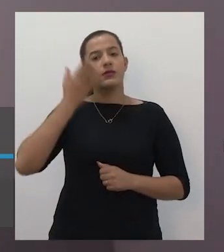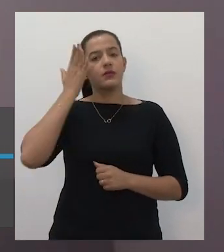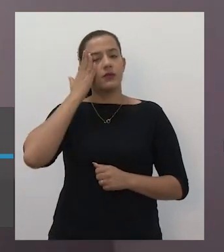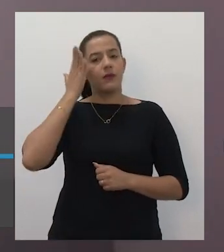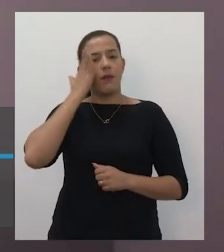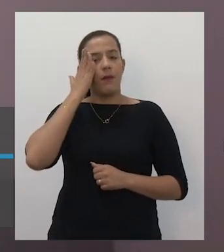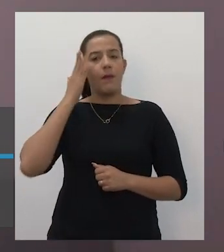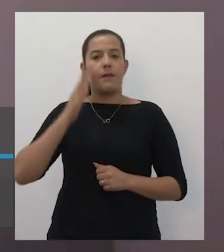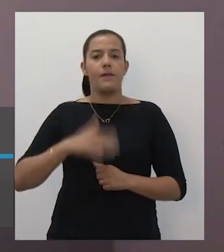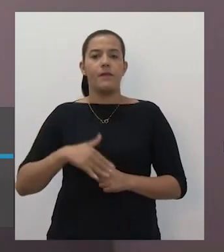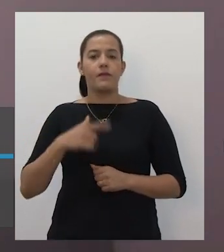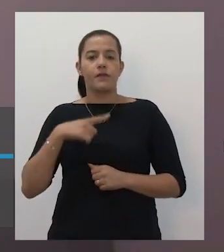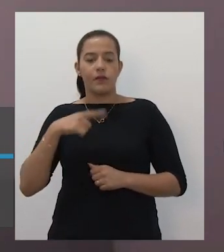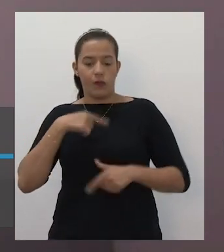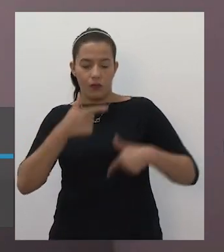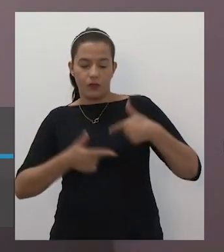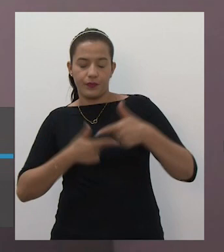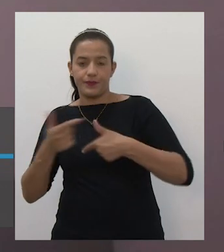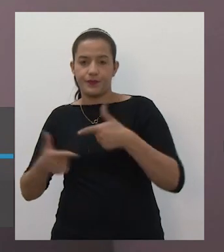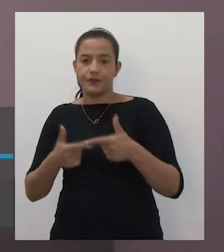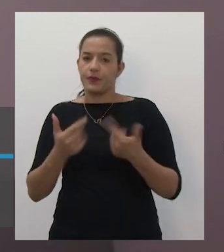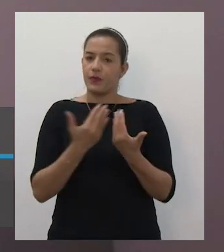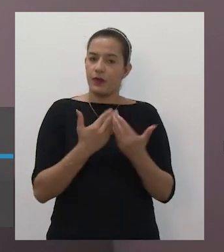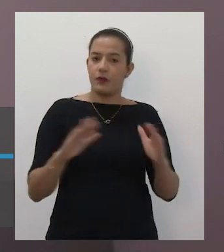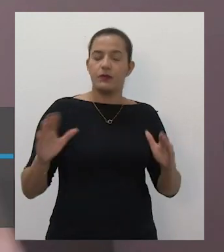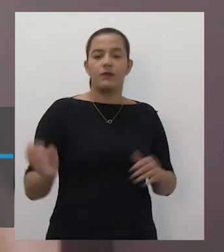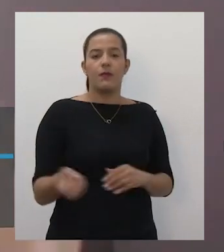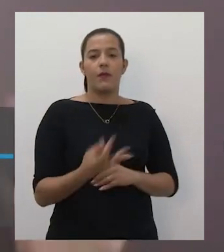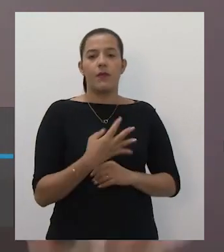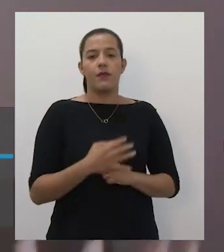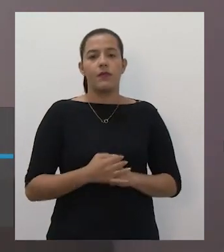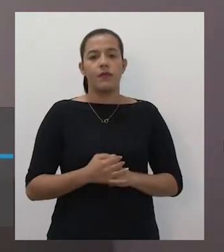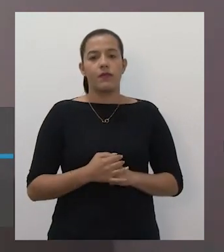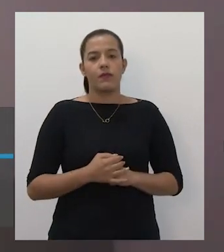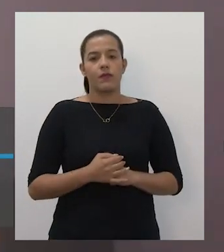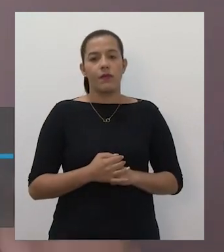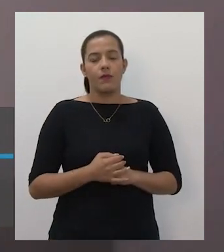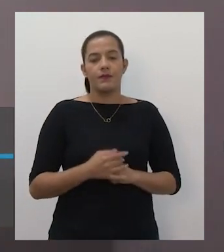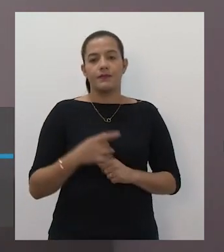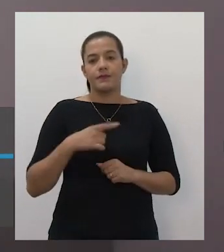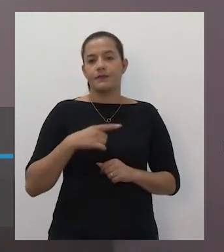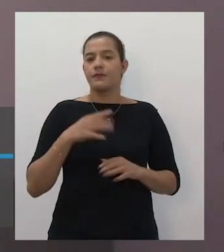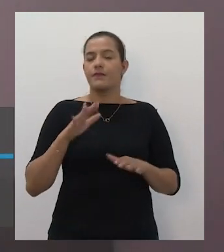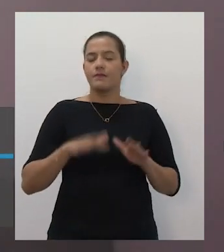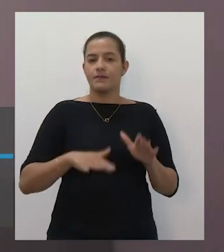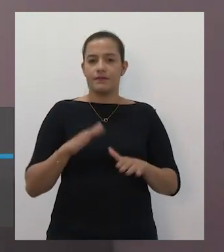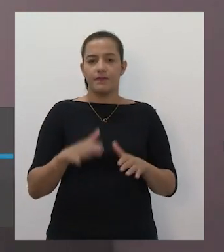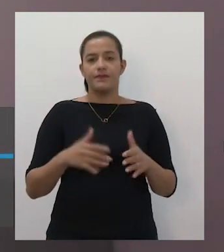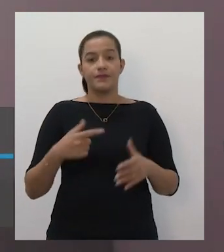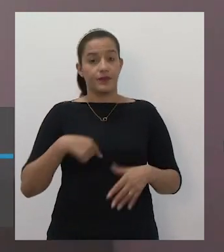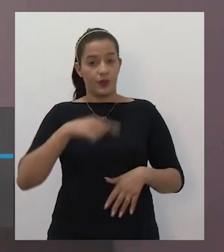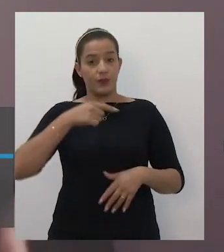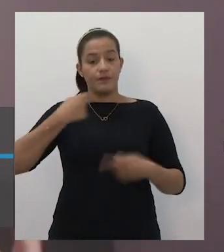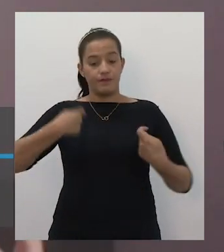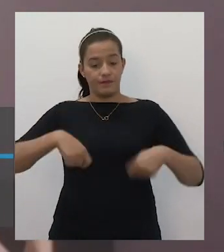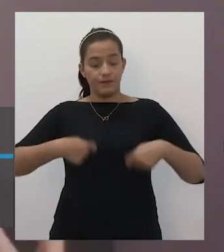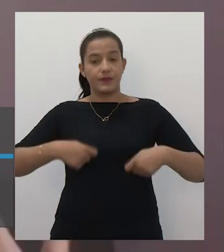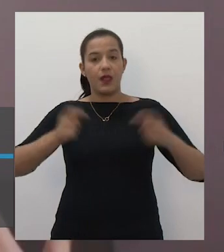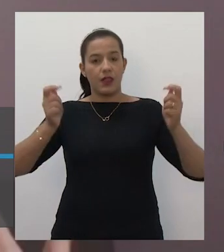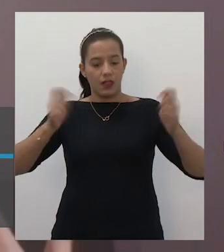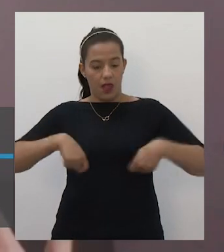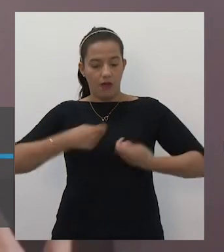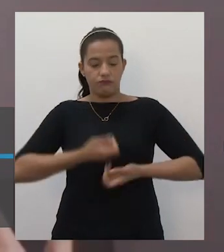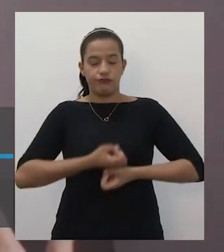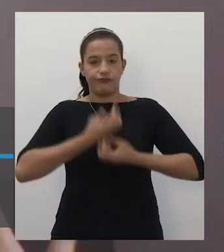está trabalhando a nossa abertura ao novo. Claro que a gente trabalha as competências socioemocionais de